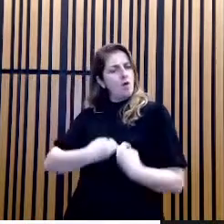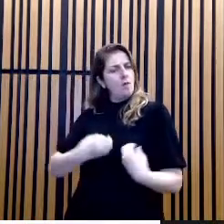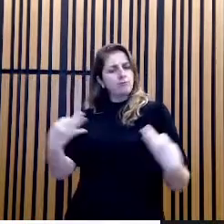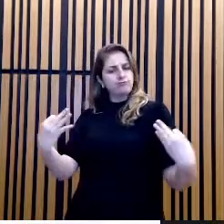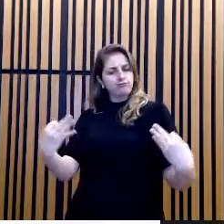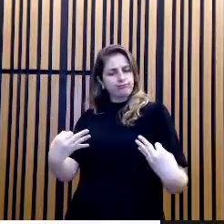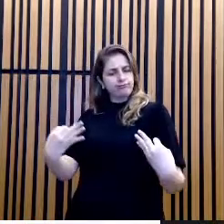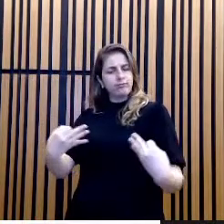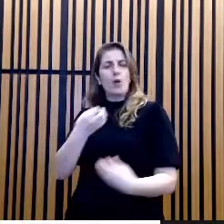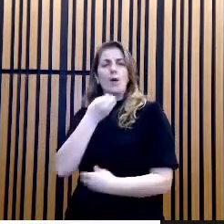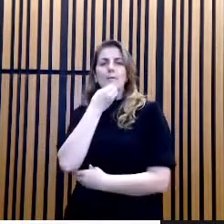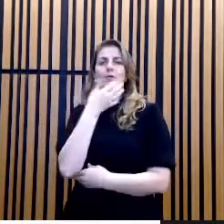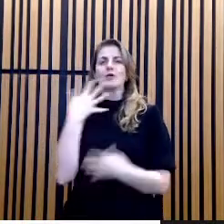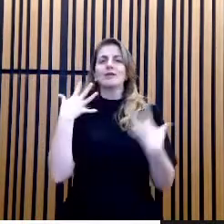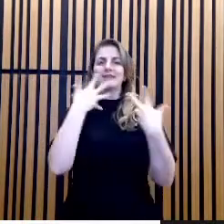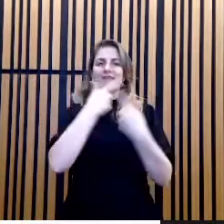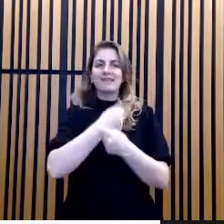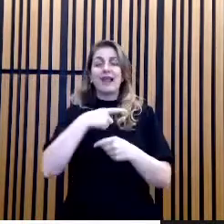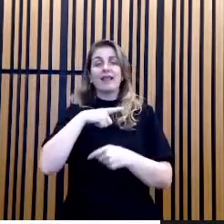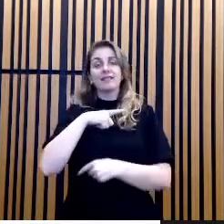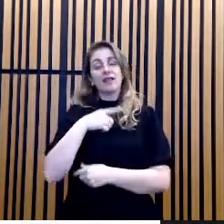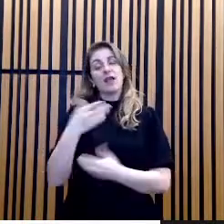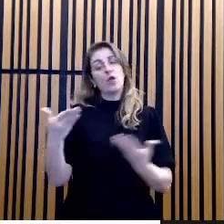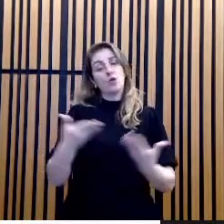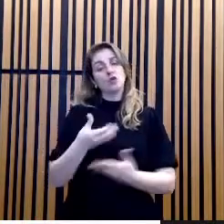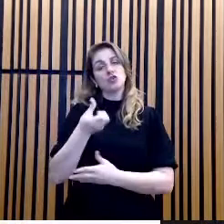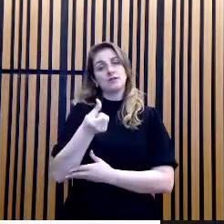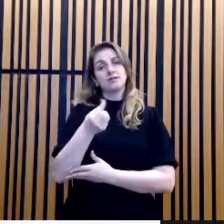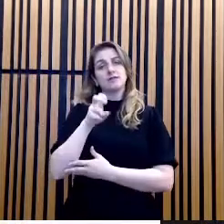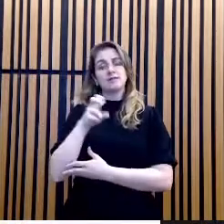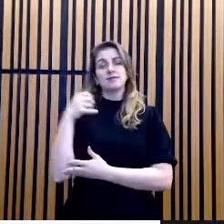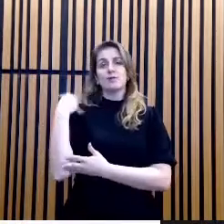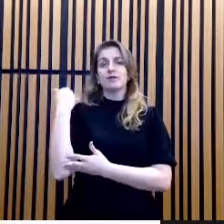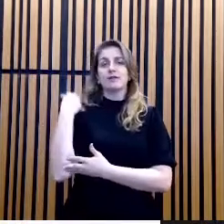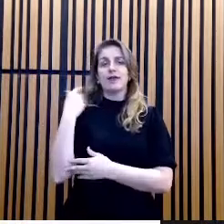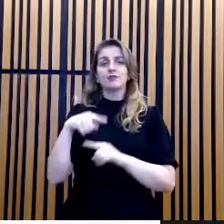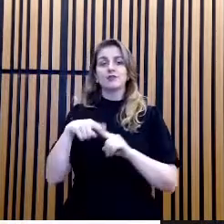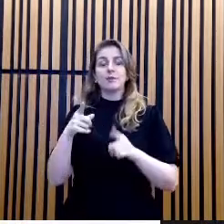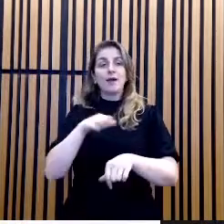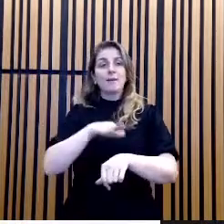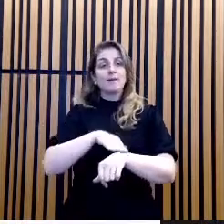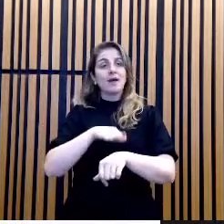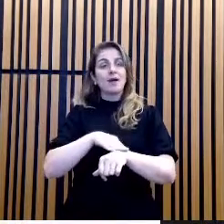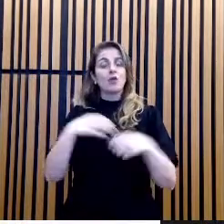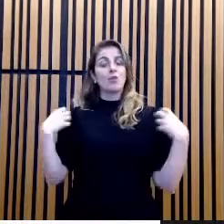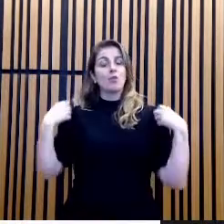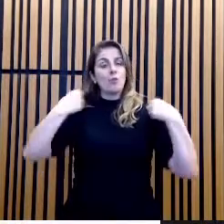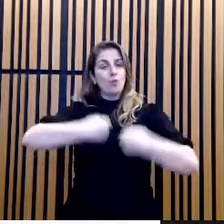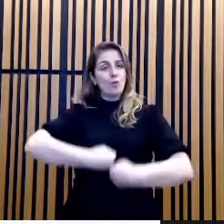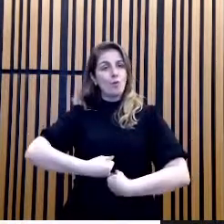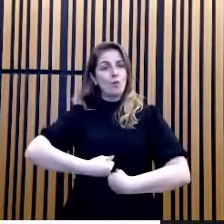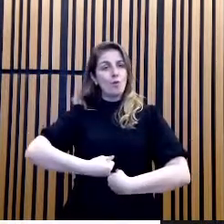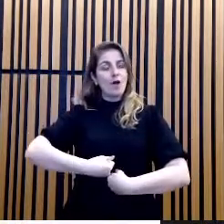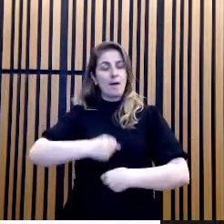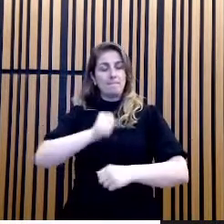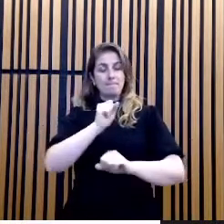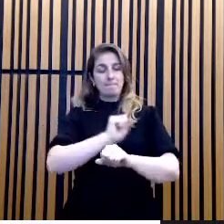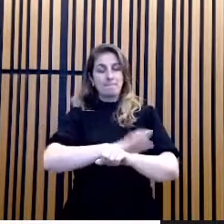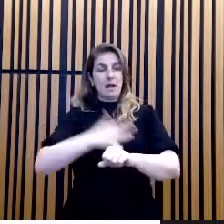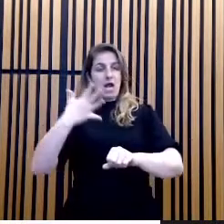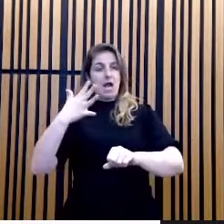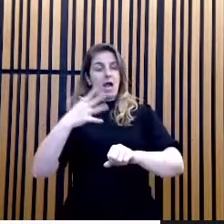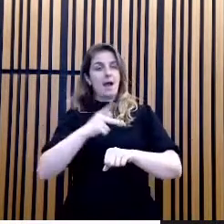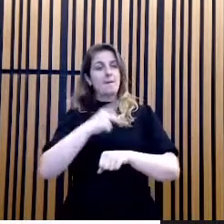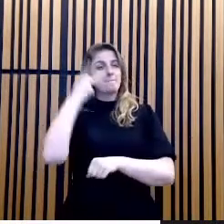sofisticado. Quer dizer, ela tem hoje 67 anos e está aqui com uma capa prateada, com uma meia